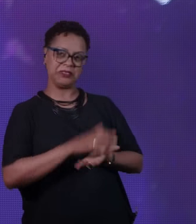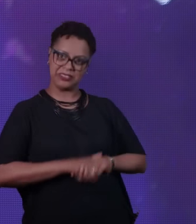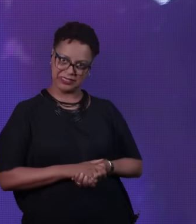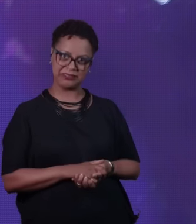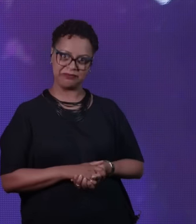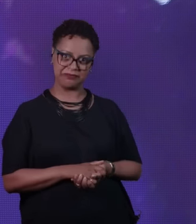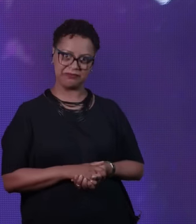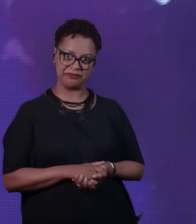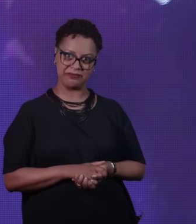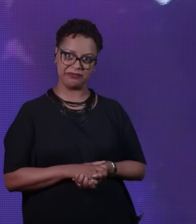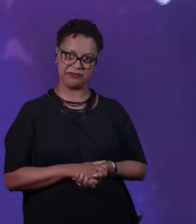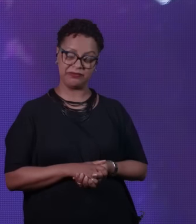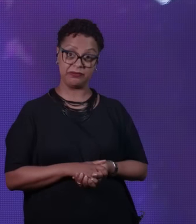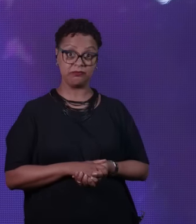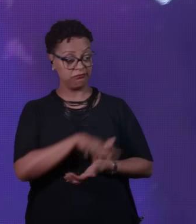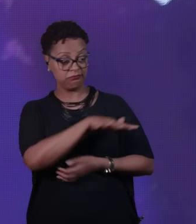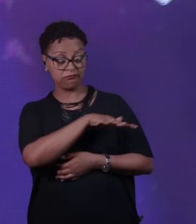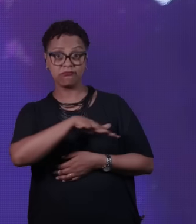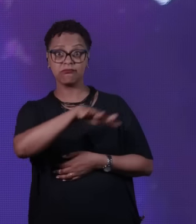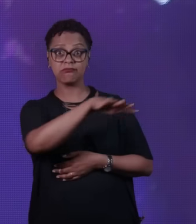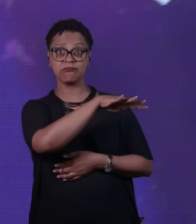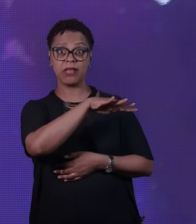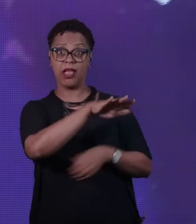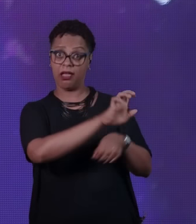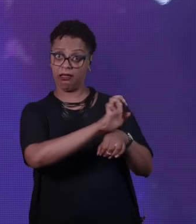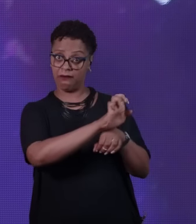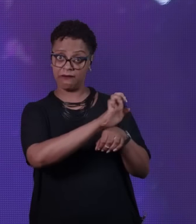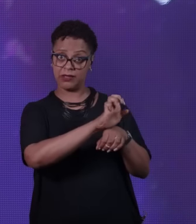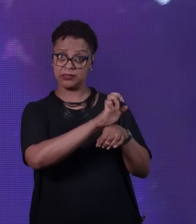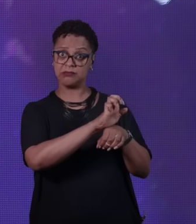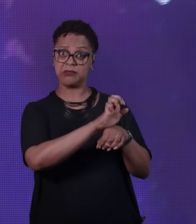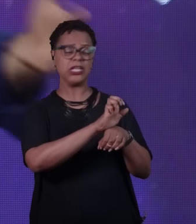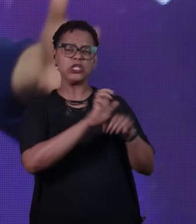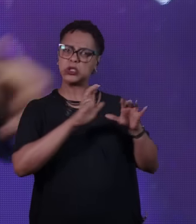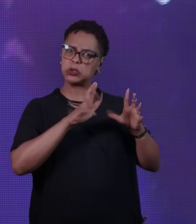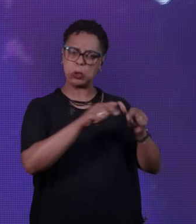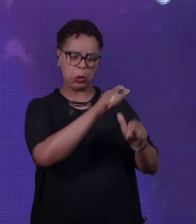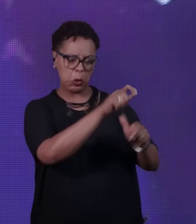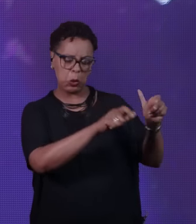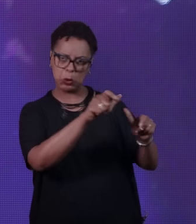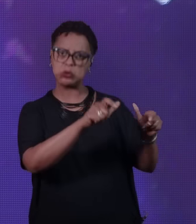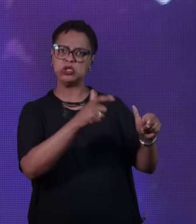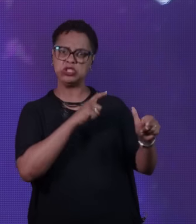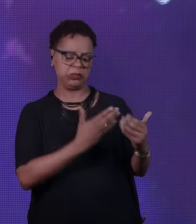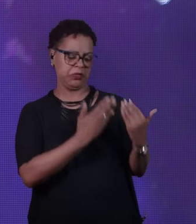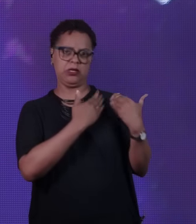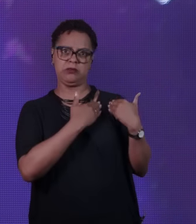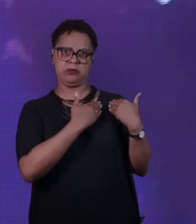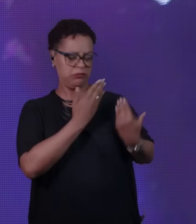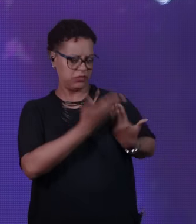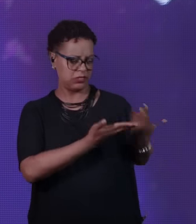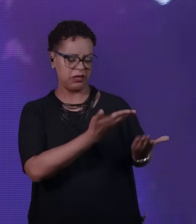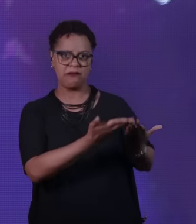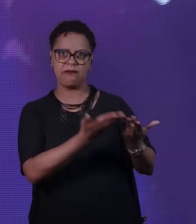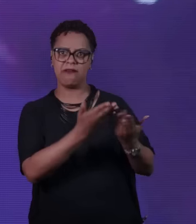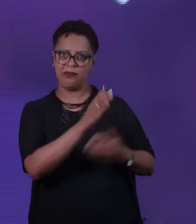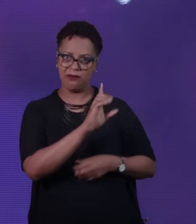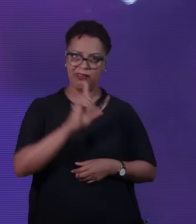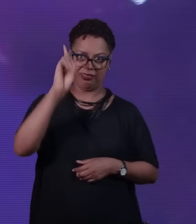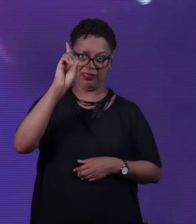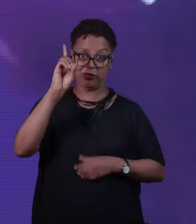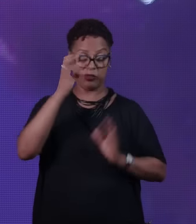Era também uma igreja em que todos tinham ministério, todos serviam a Deus. O texto diz assim: